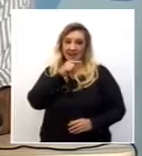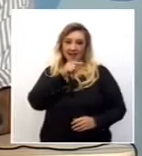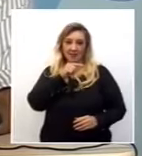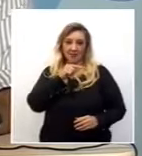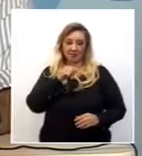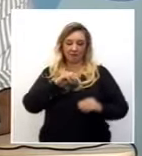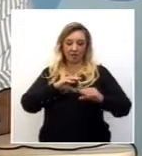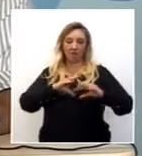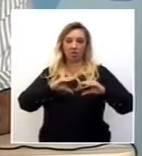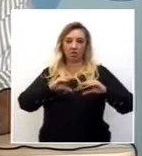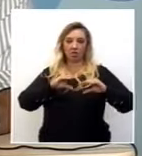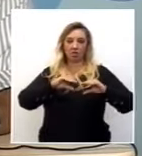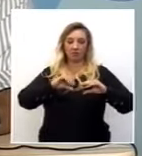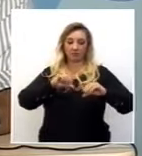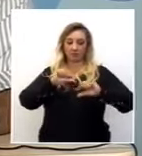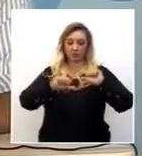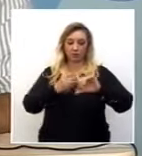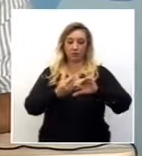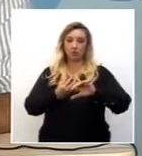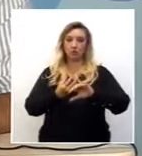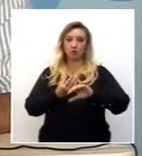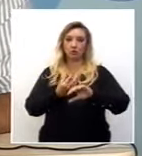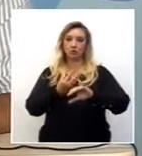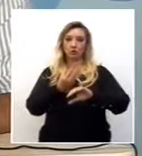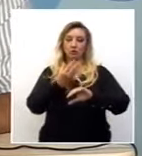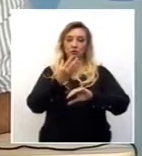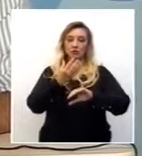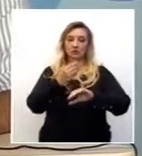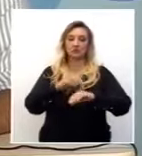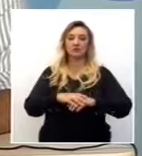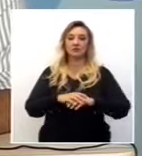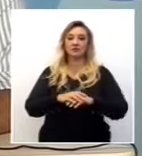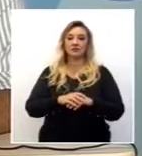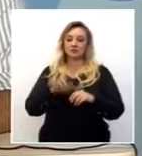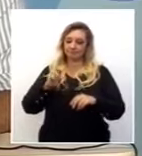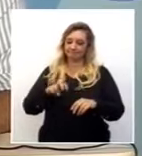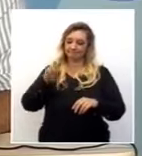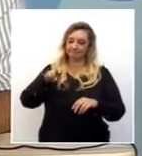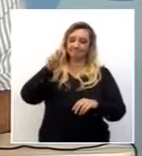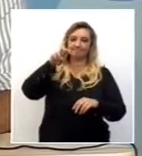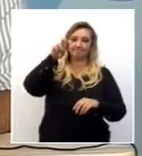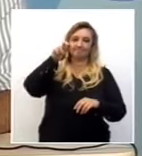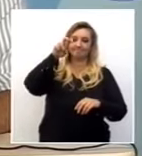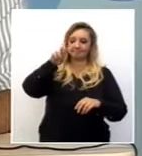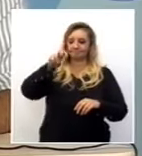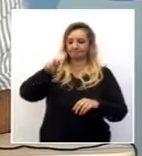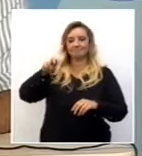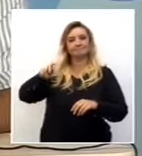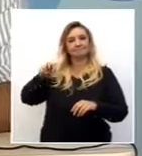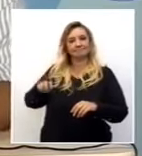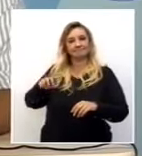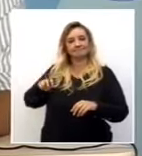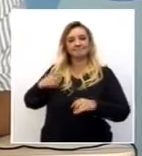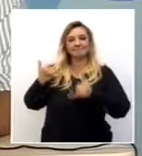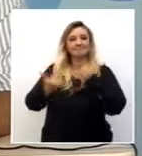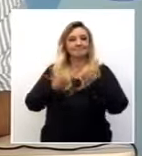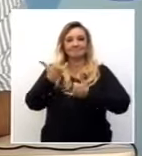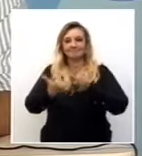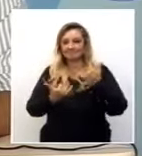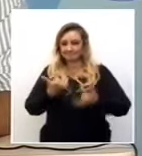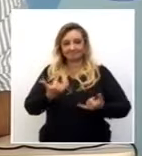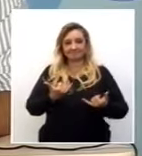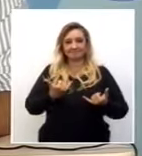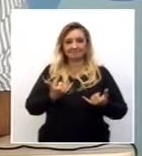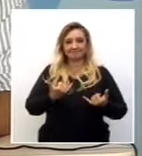para outro. Muitas vezes no subir e descer uma escada, né, numa brincadeira